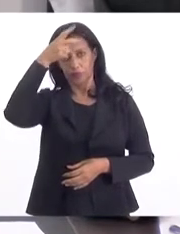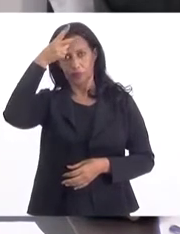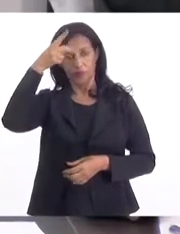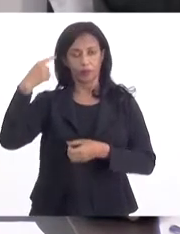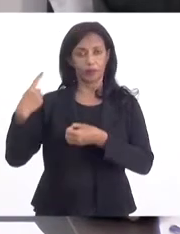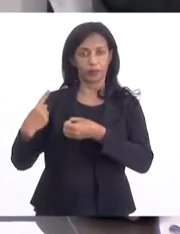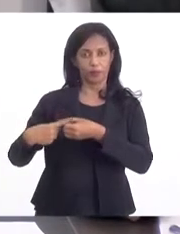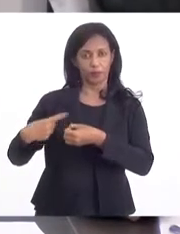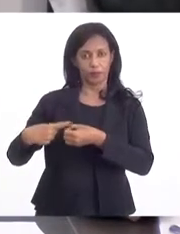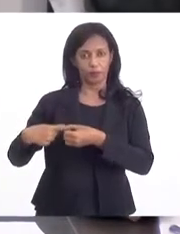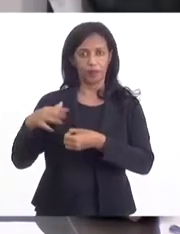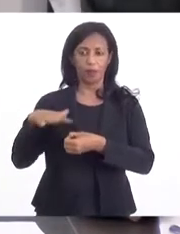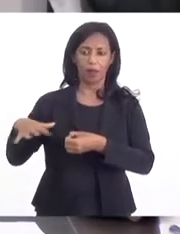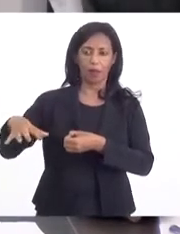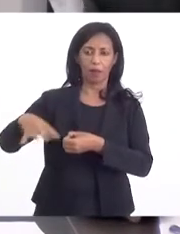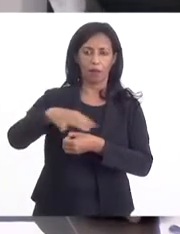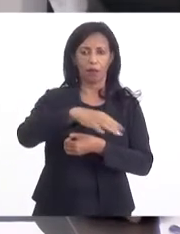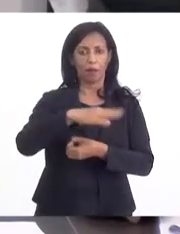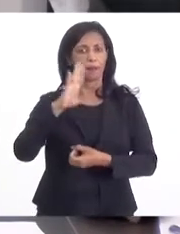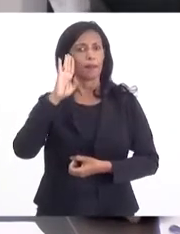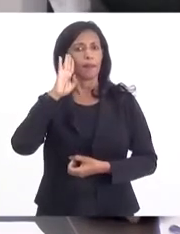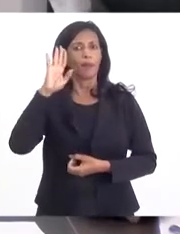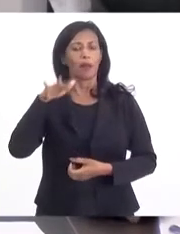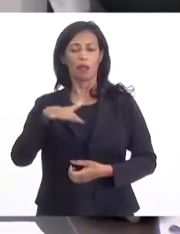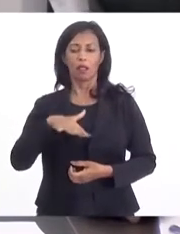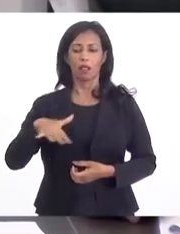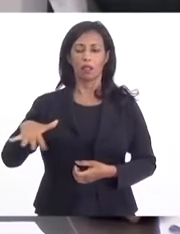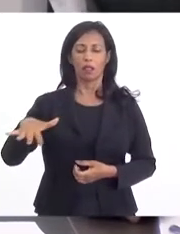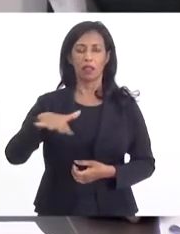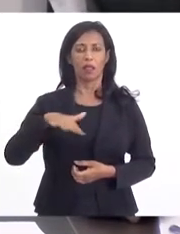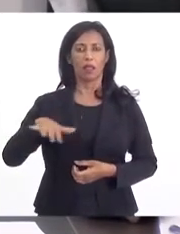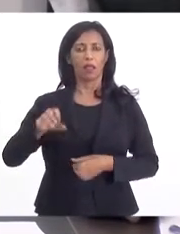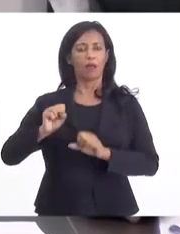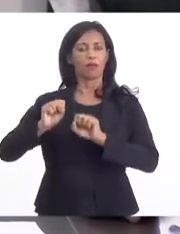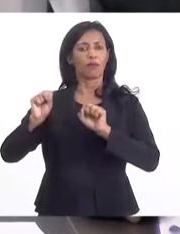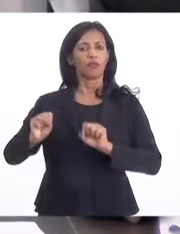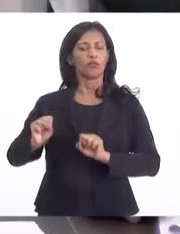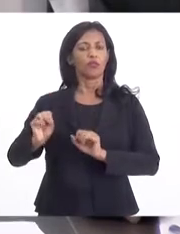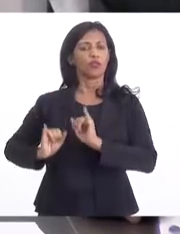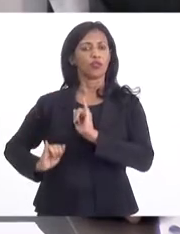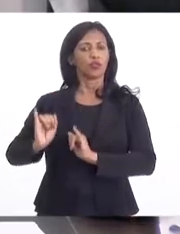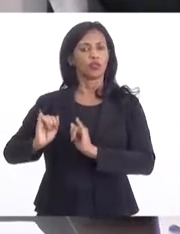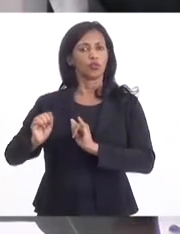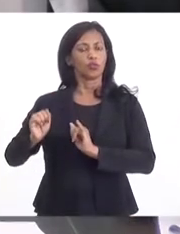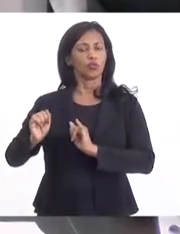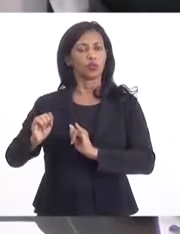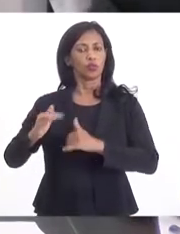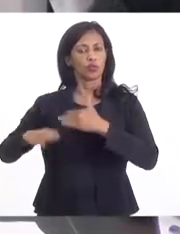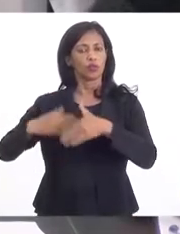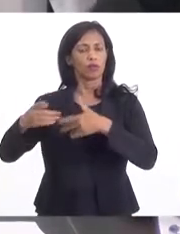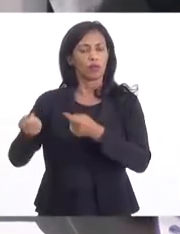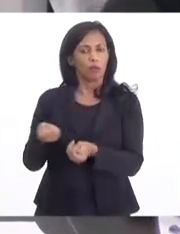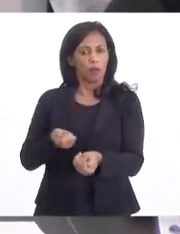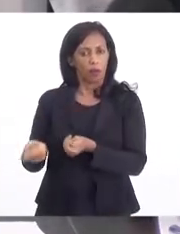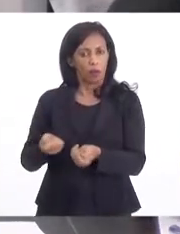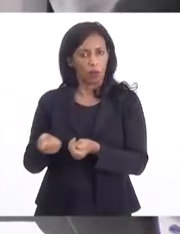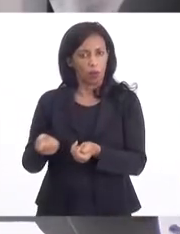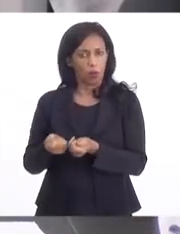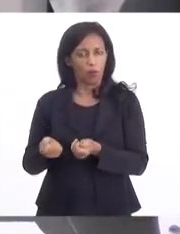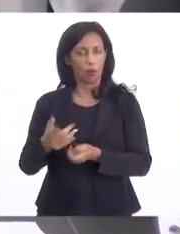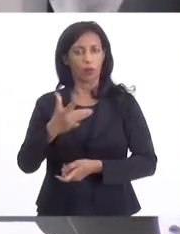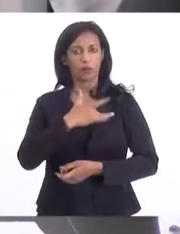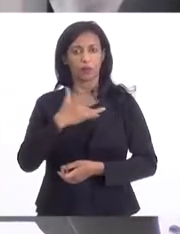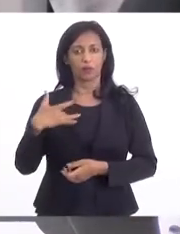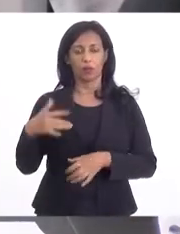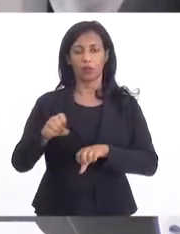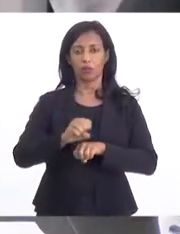Estado, principalmente nas áreas de infraestrutura, desenvolvimento social e econômico,